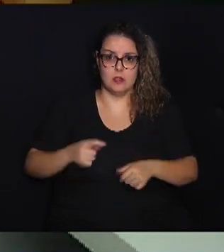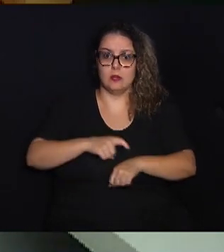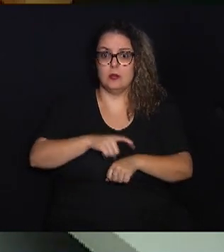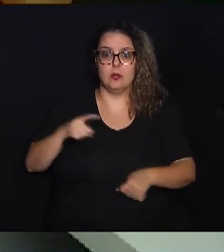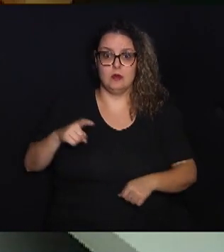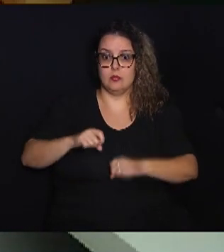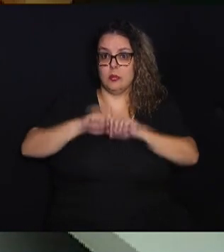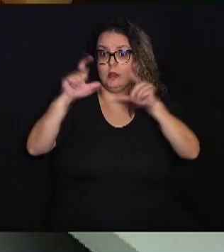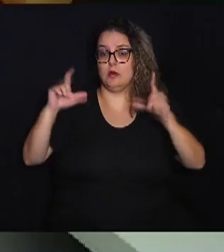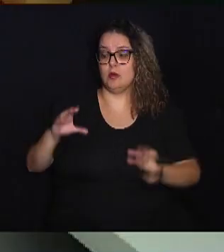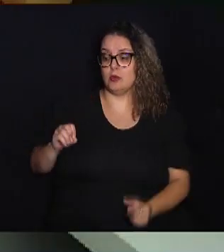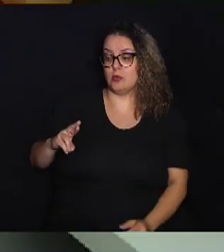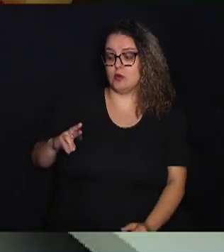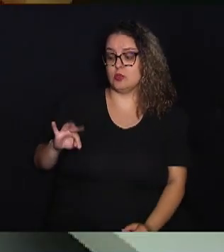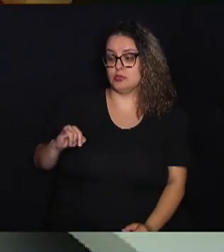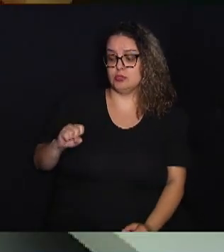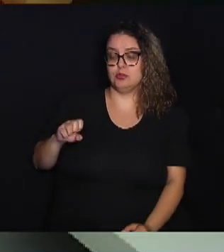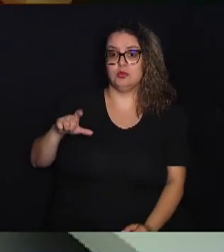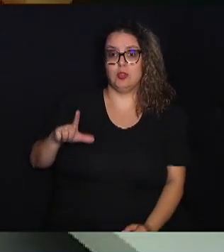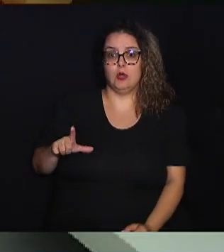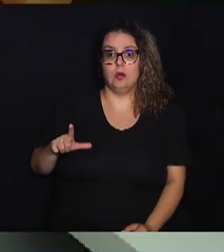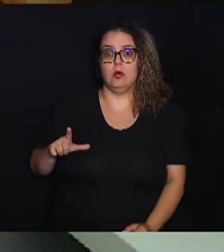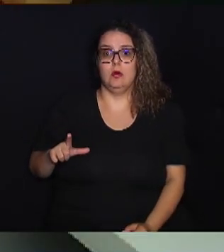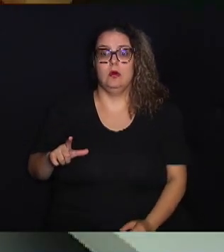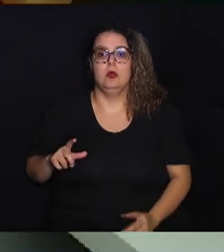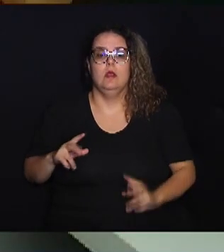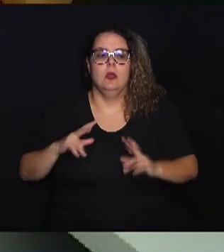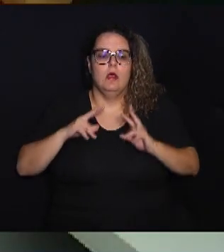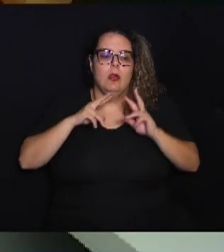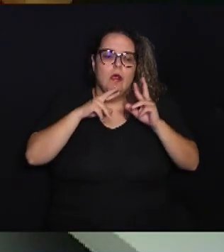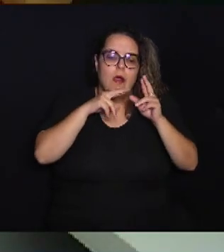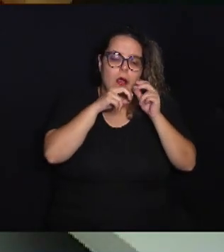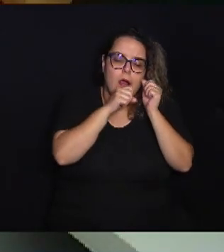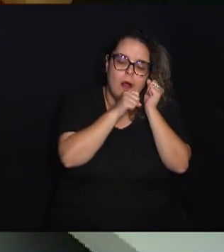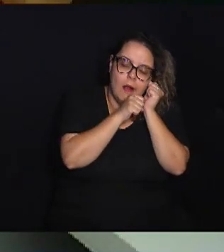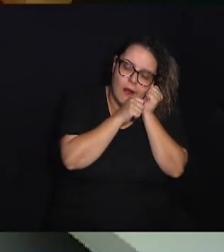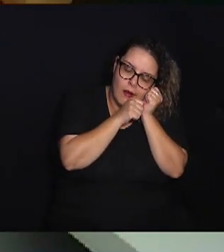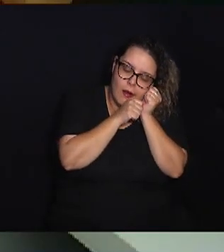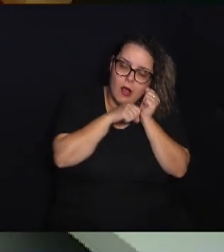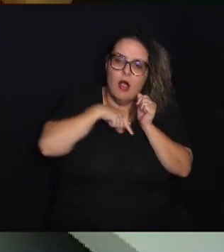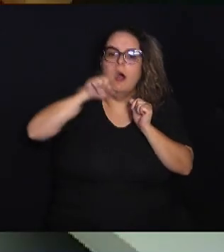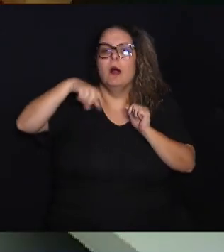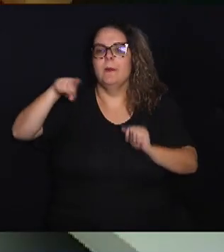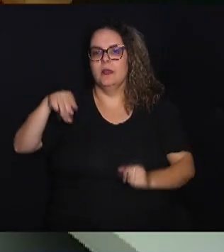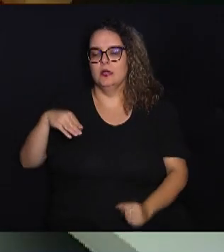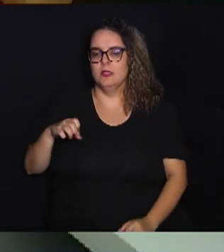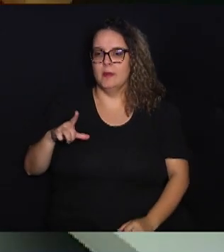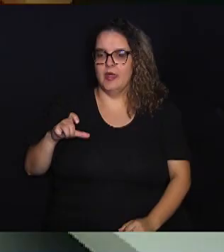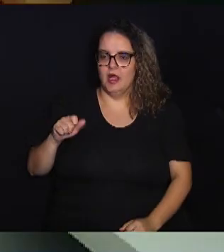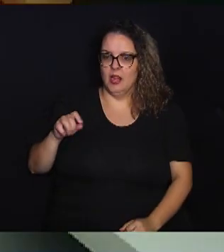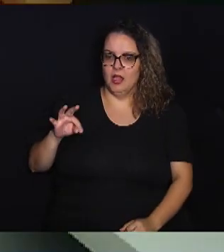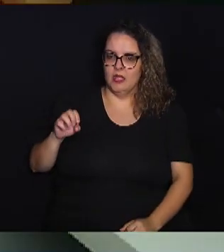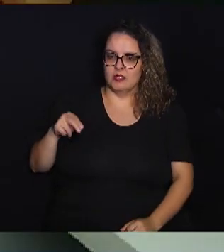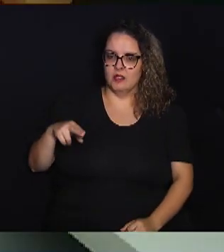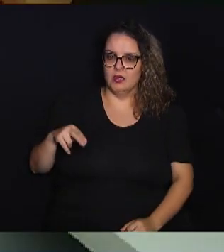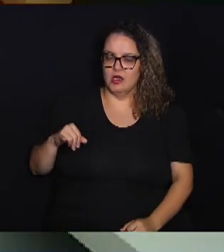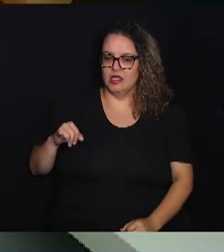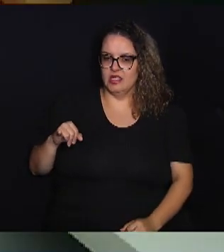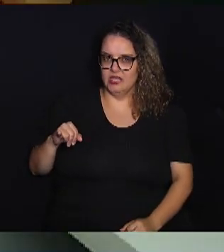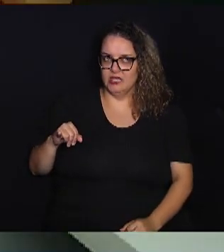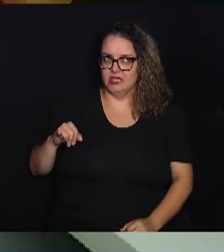cortisol, né? Quando a gente vai próximo a dormir, a gente tem um pico de melatonina. Se a gente não tem um sono